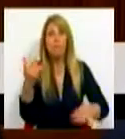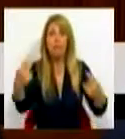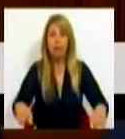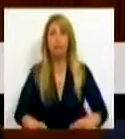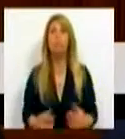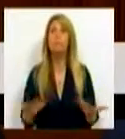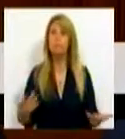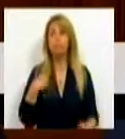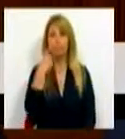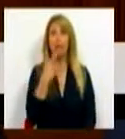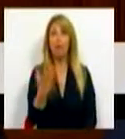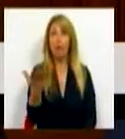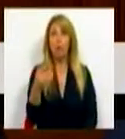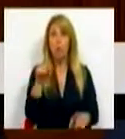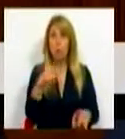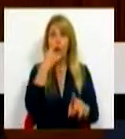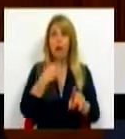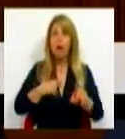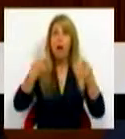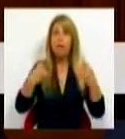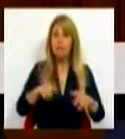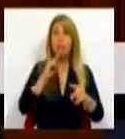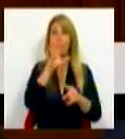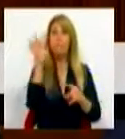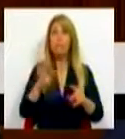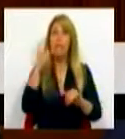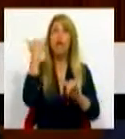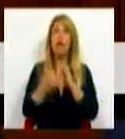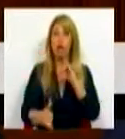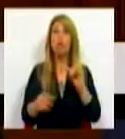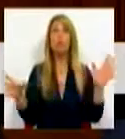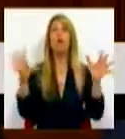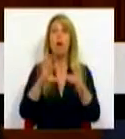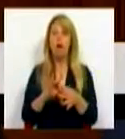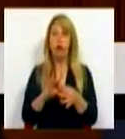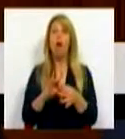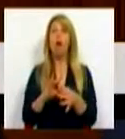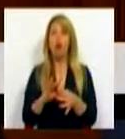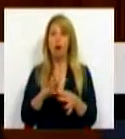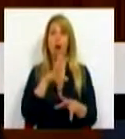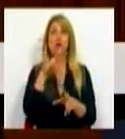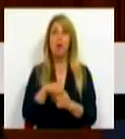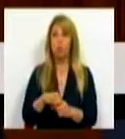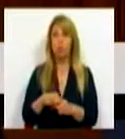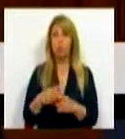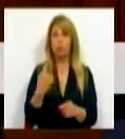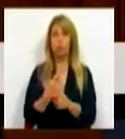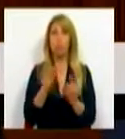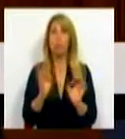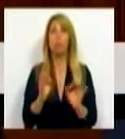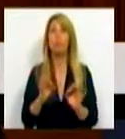reparado, essas deficiências têm um grau de risco associado. E existe, aliás, está definido no próprio